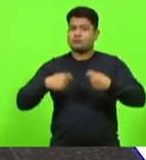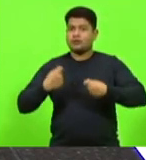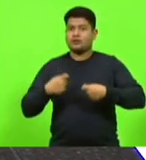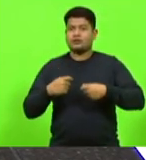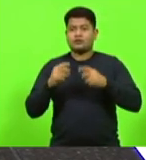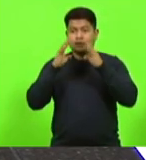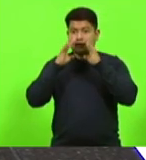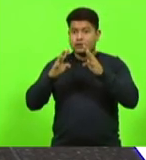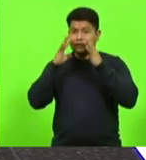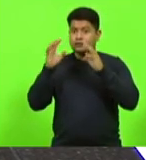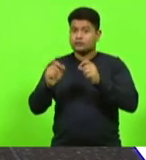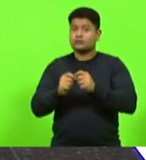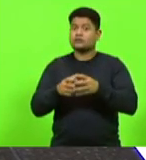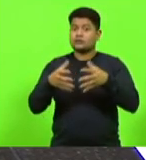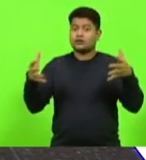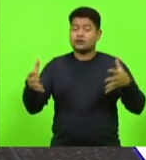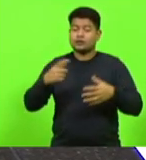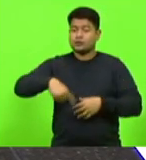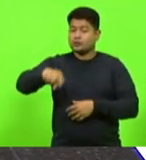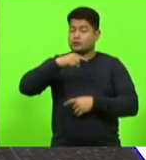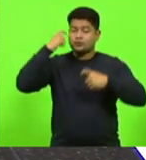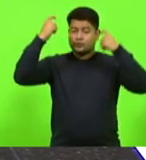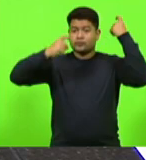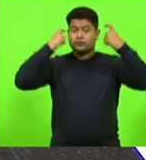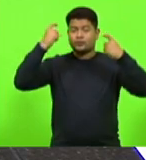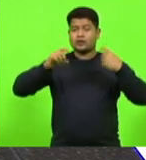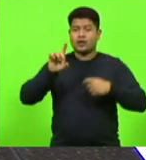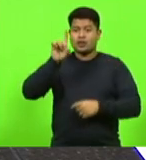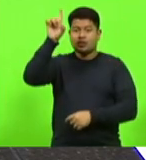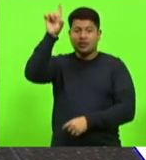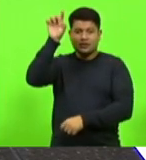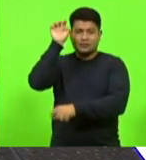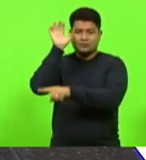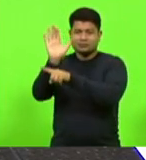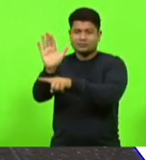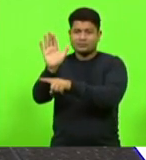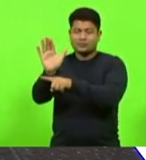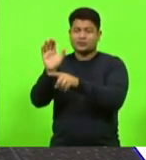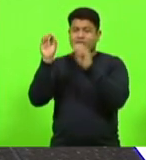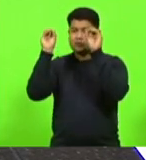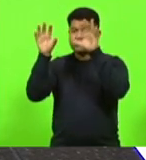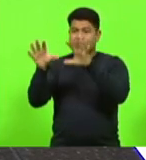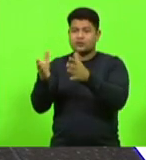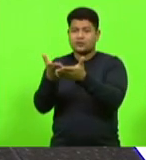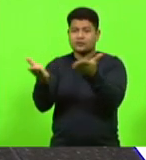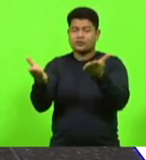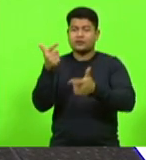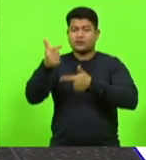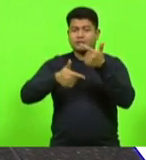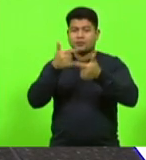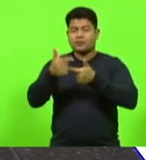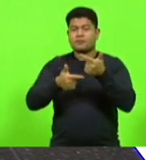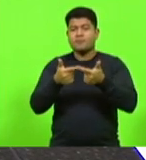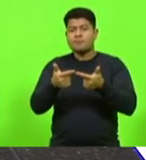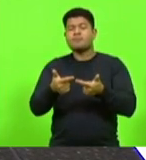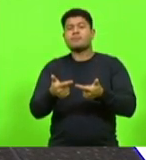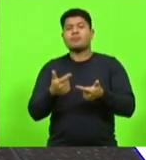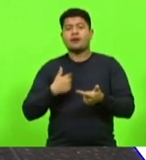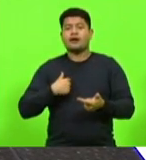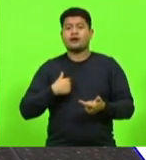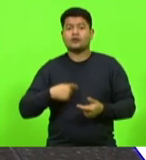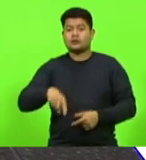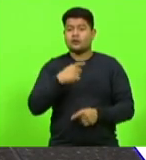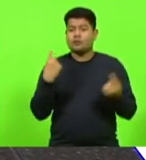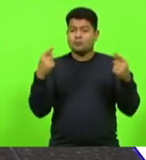grande mesmo e nos traz preocupação. Deus abençoe o trabalho de vocês grandemente mesmo e que possamos ter uma parceria cada vez